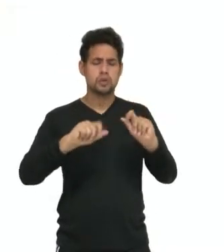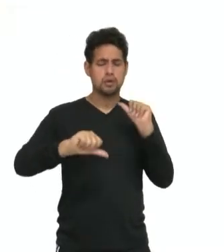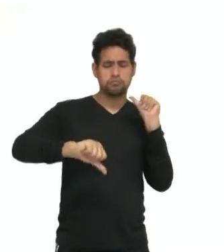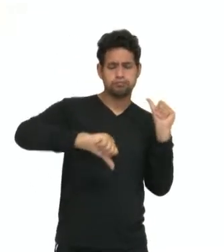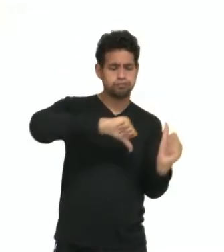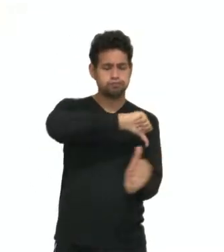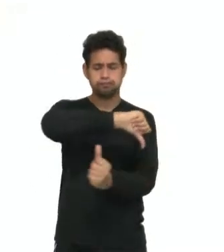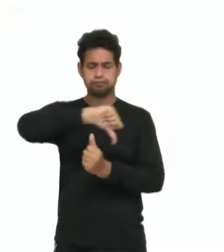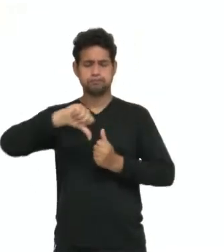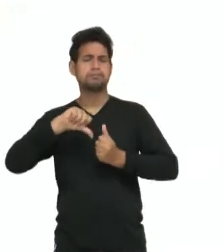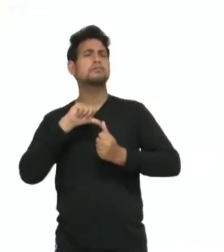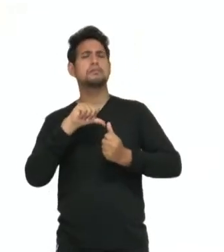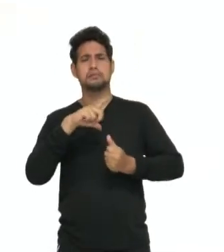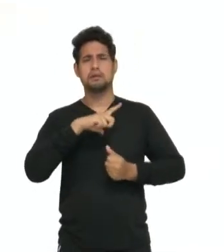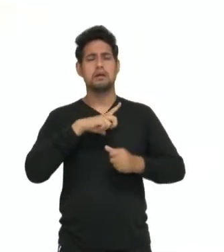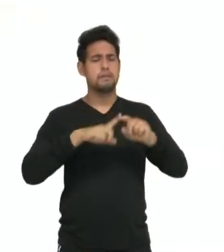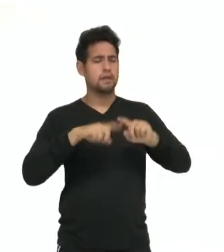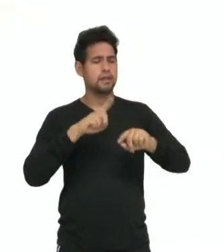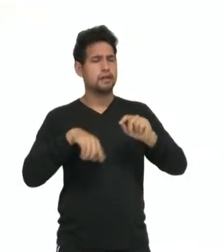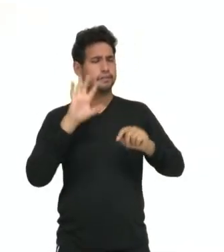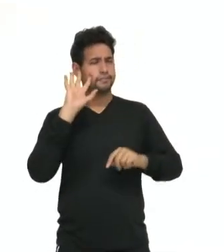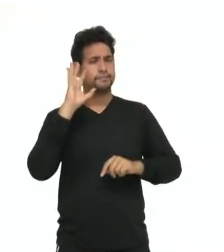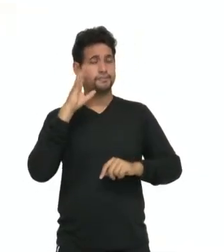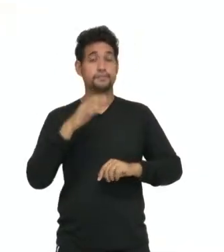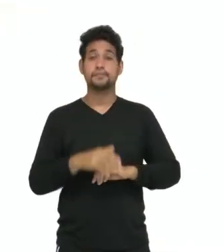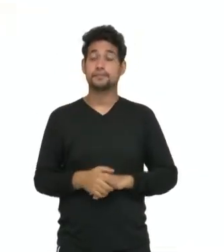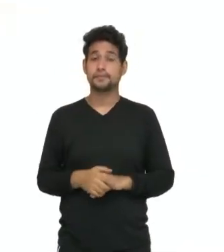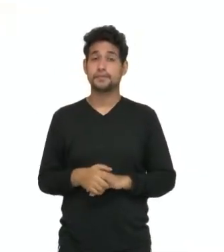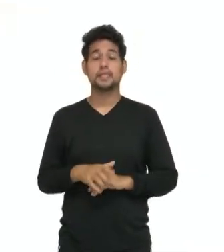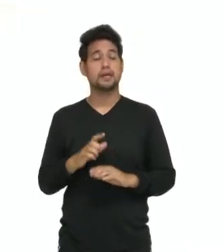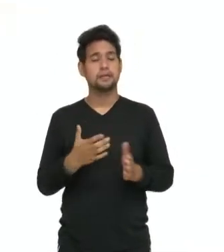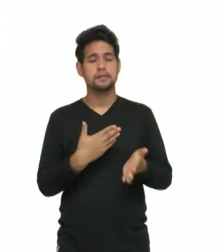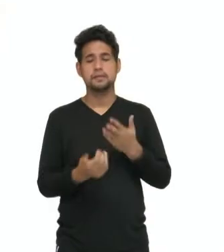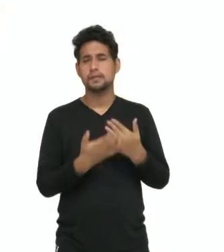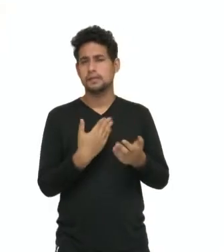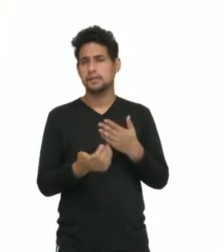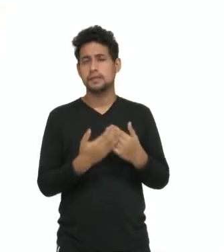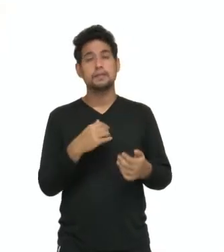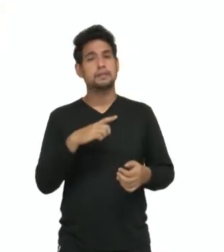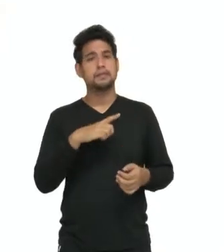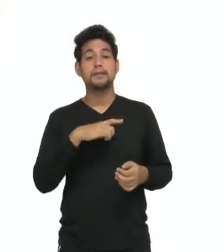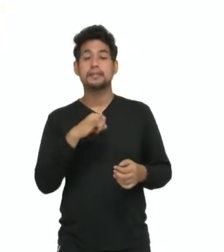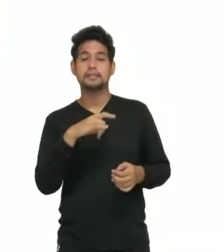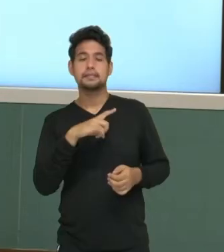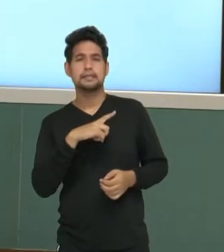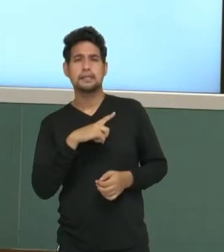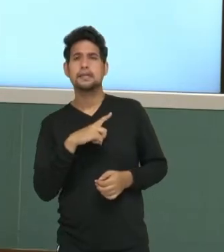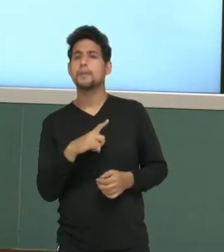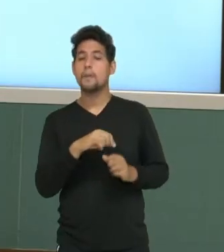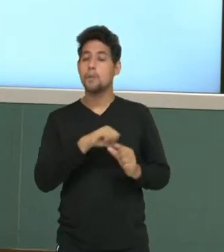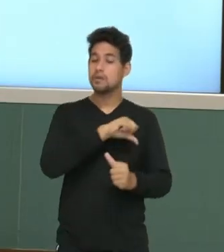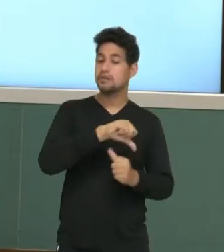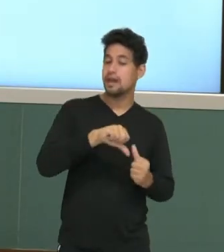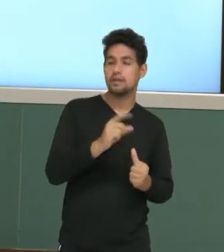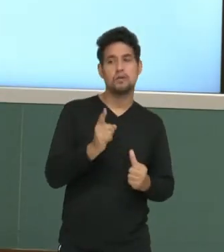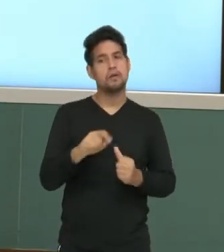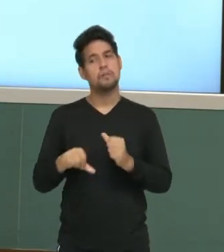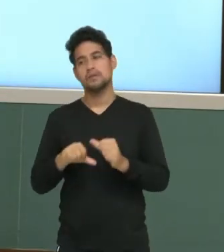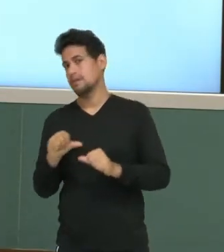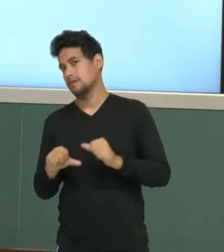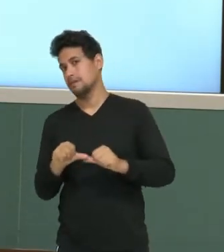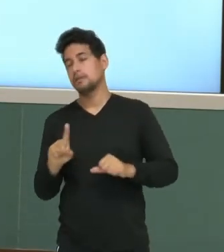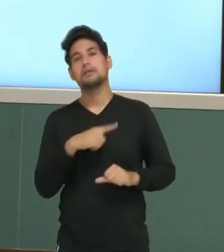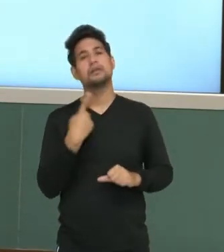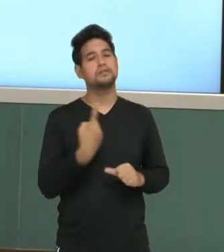transformação que a matéria pode sofrer, independente se a sua composição foi alterada ou não. Então, nós